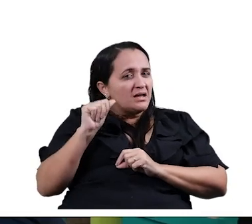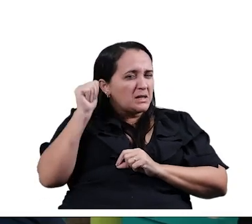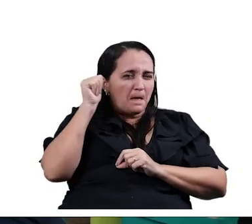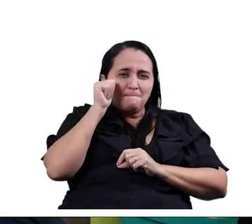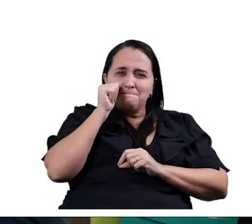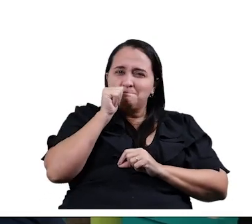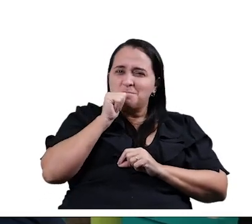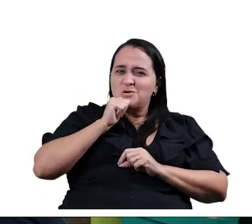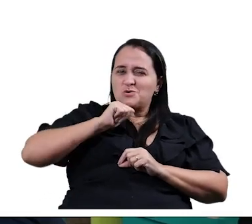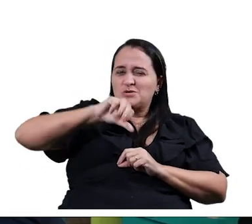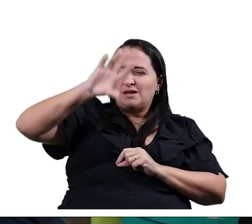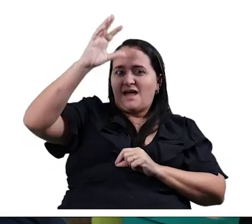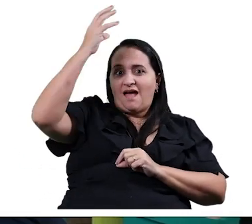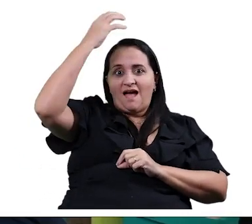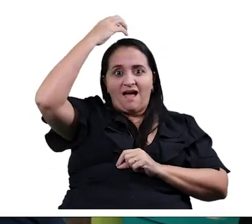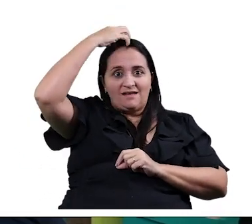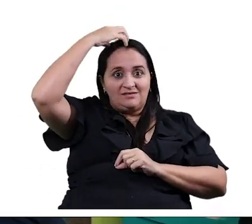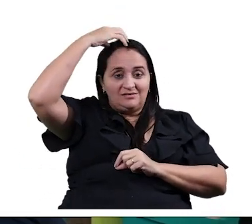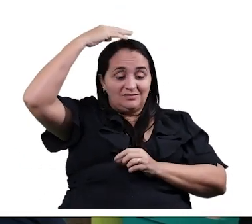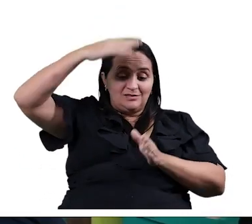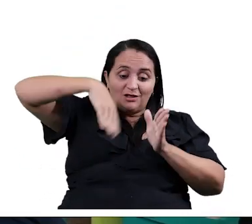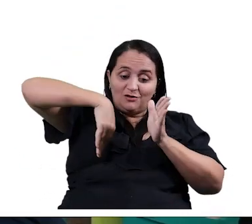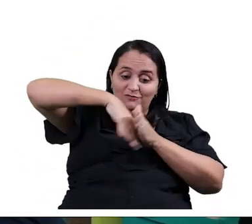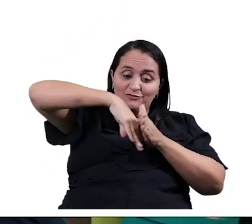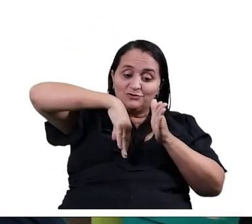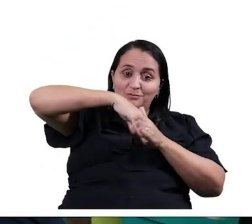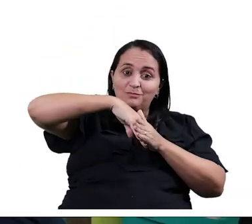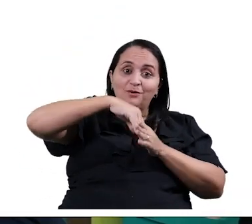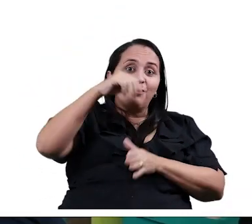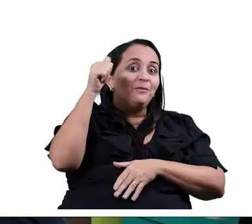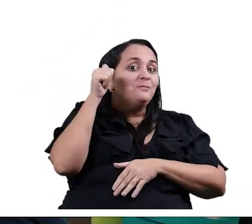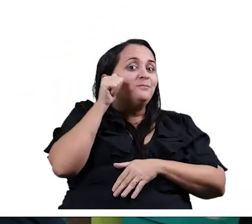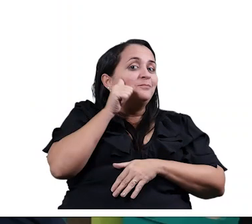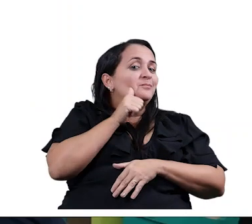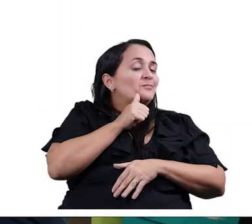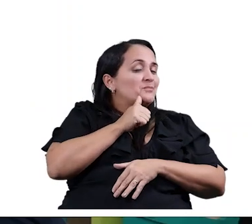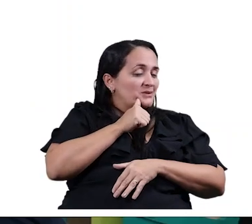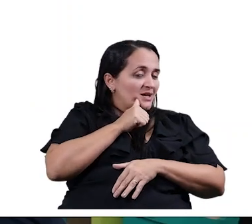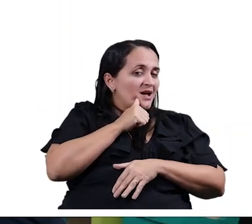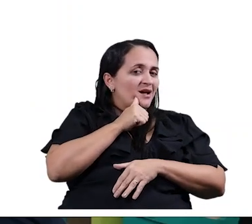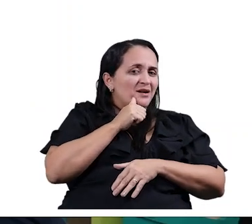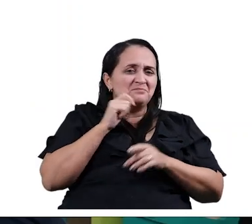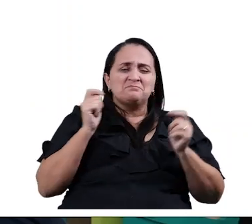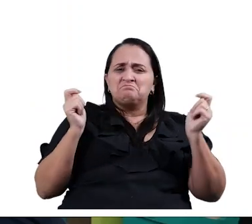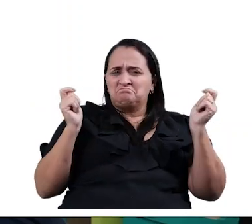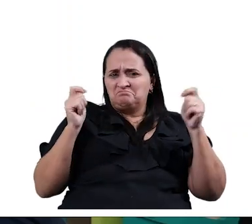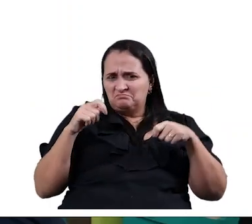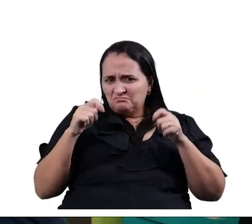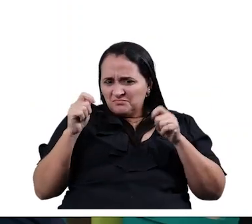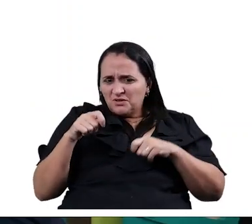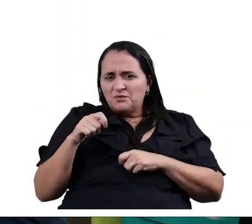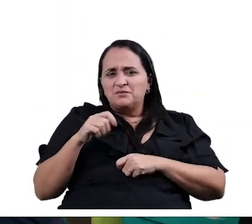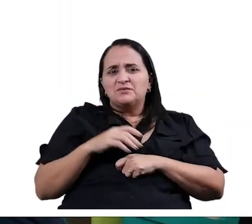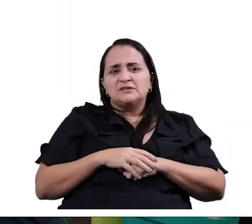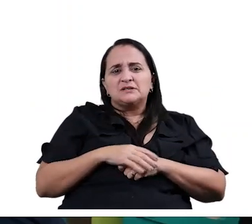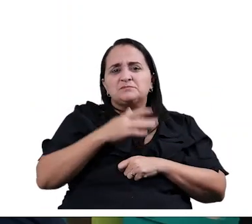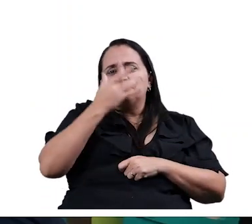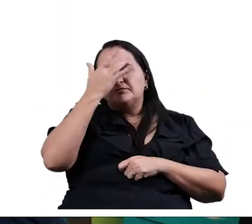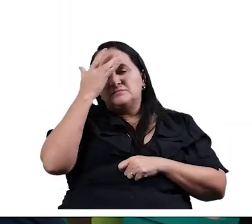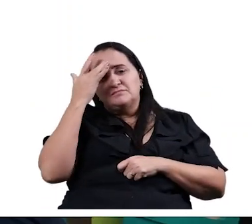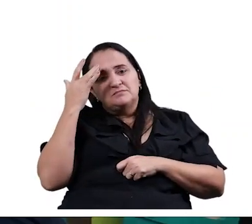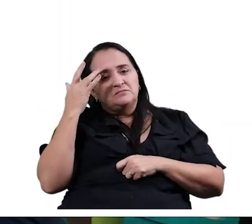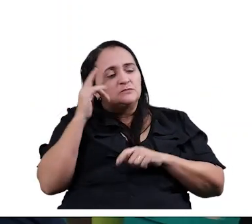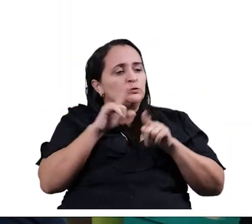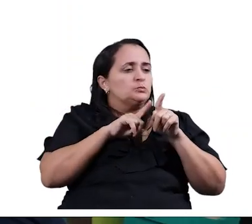feminino. Então vai se familiarizando aí com outros nomes, você já pode ter ouvido alguém falar da sua família, seu pai,